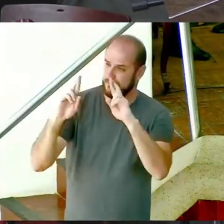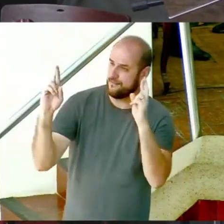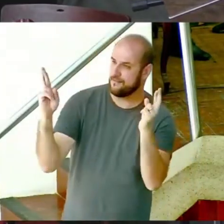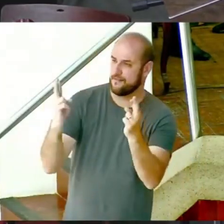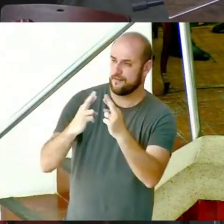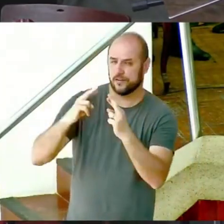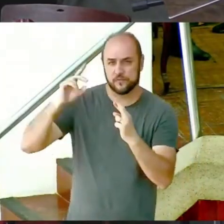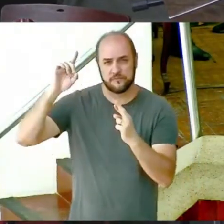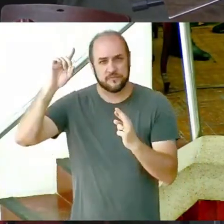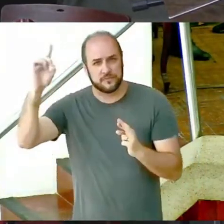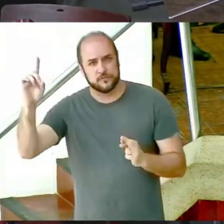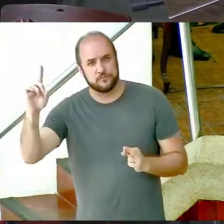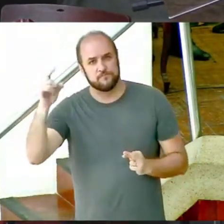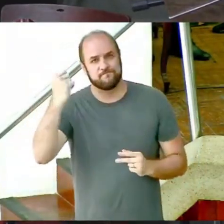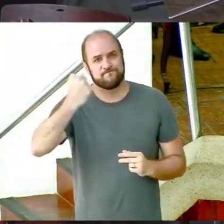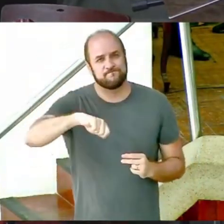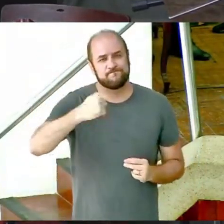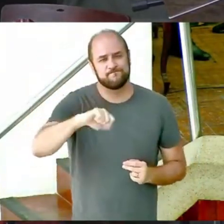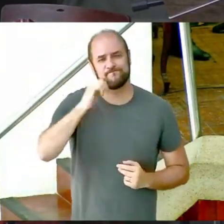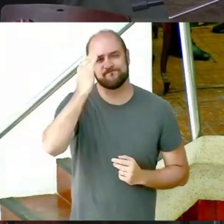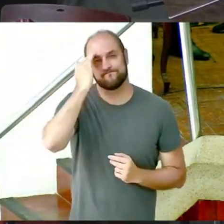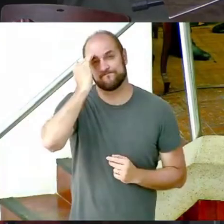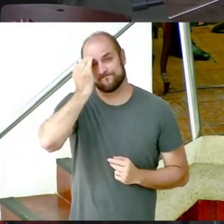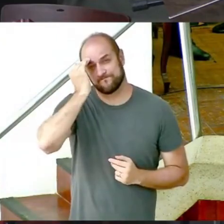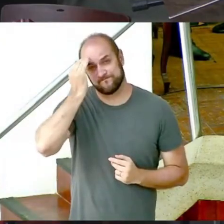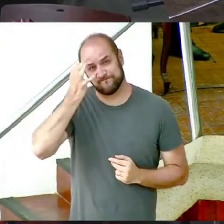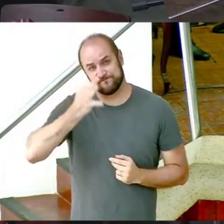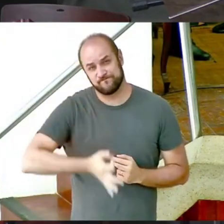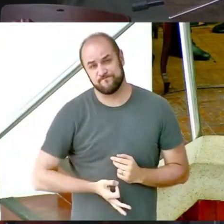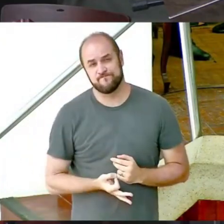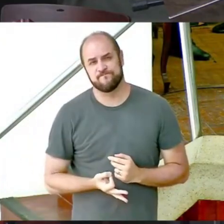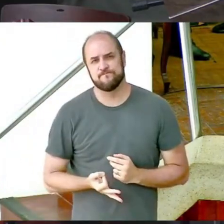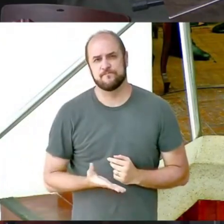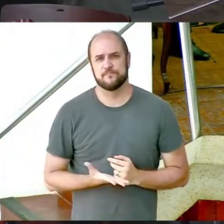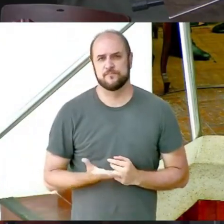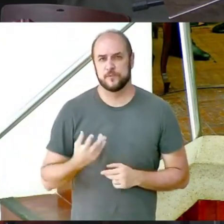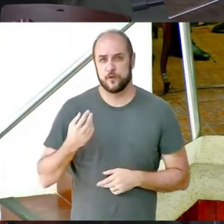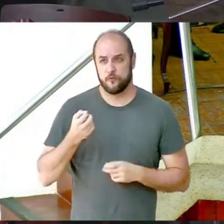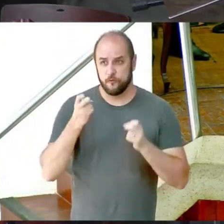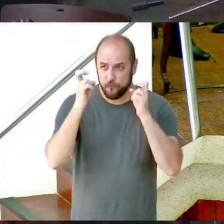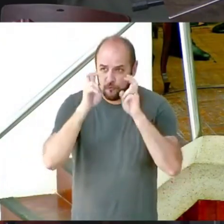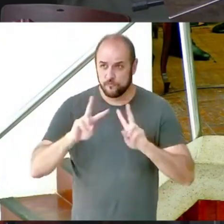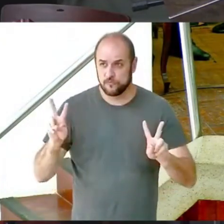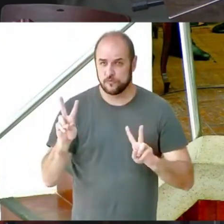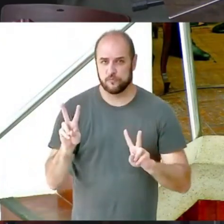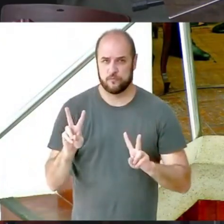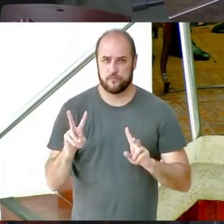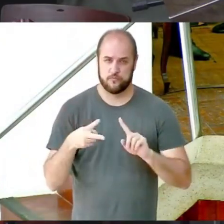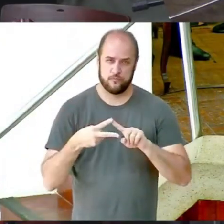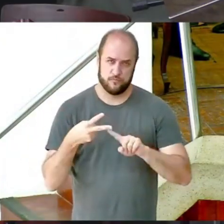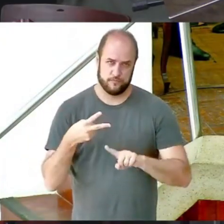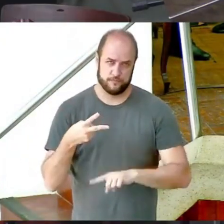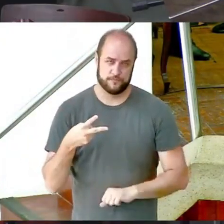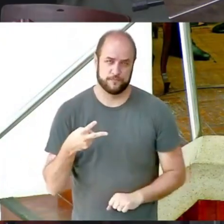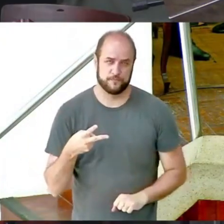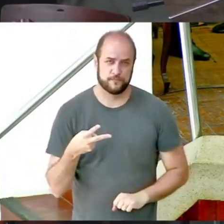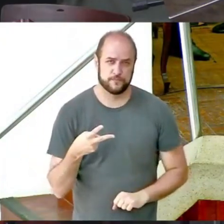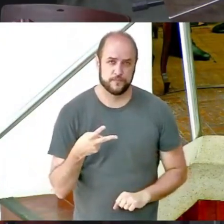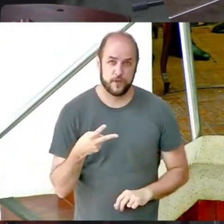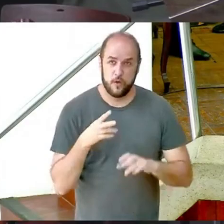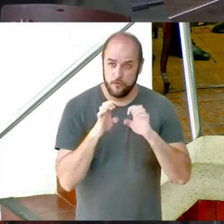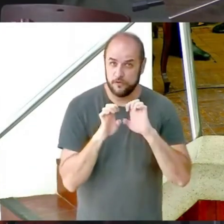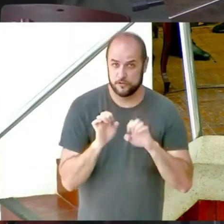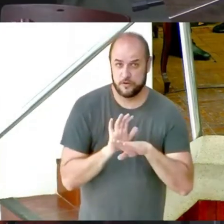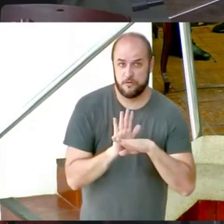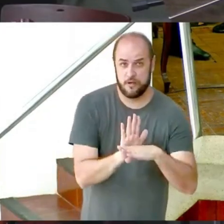nós precisamos entendê-la em pelo menos dois aspectos. E dois textos do Evangelho